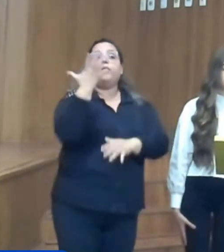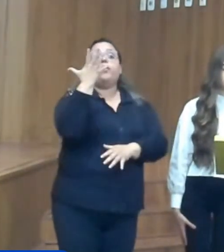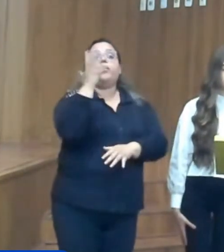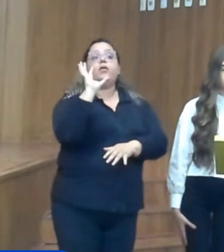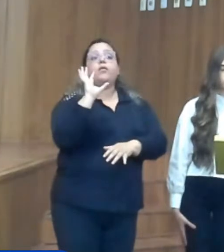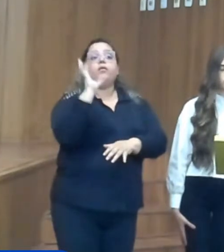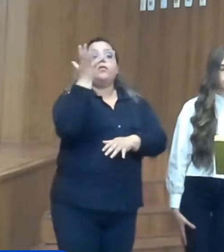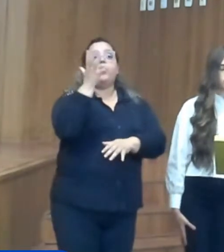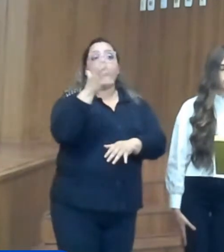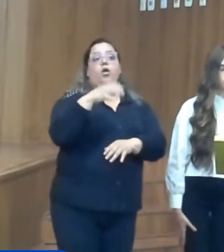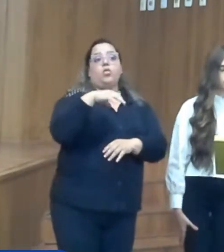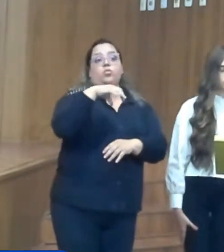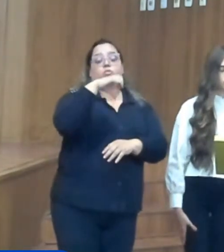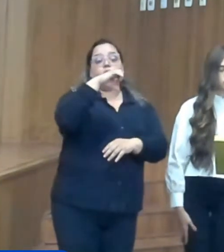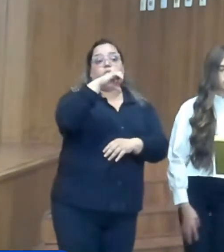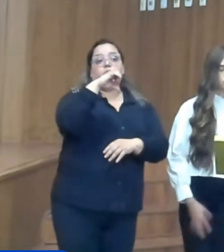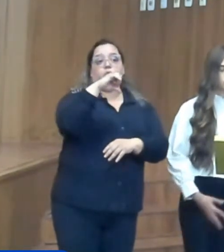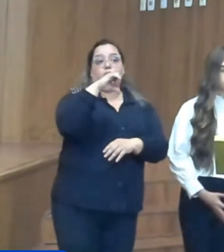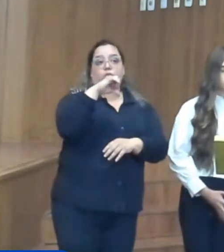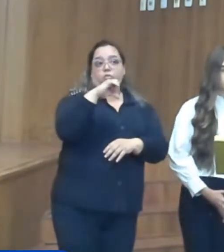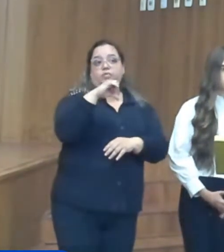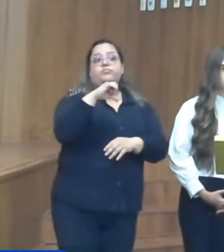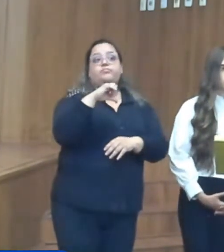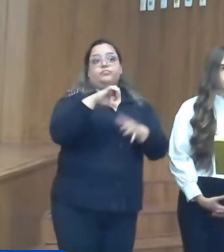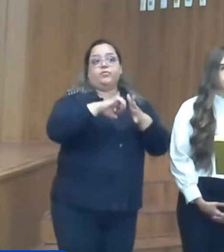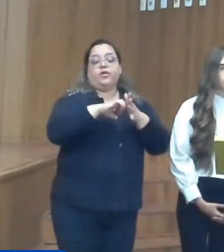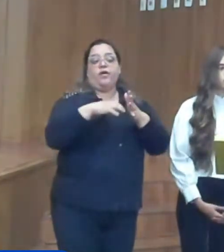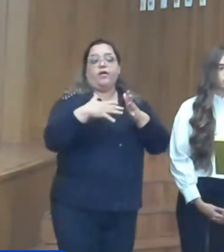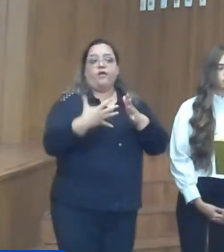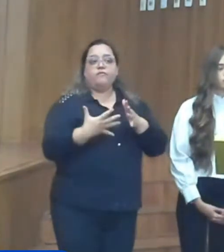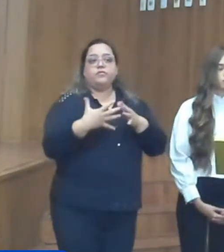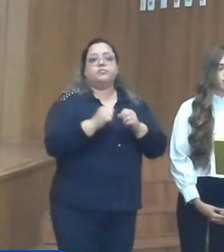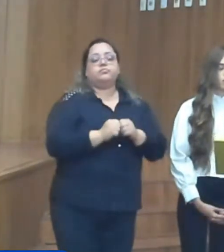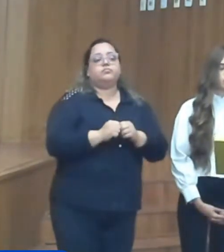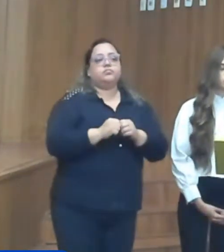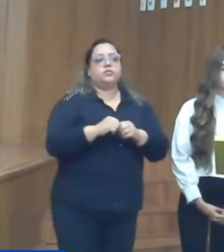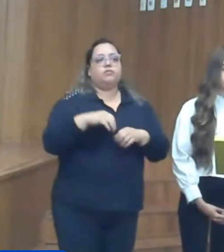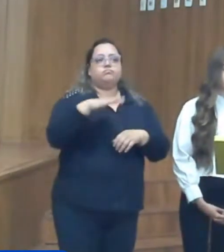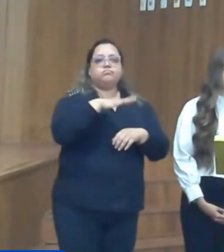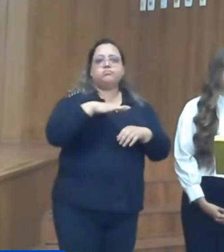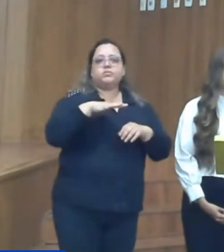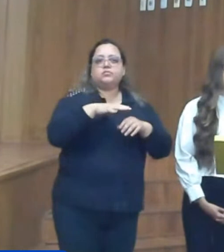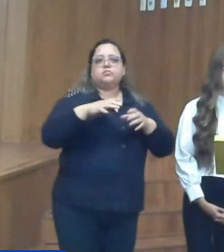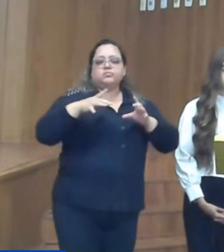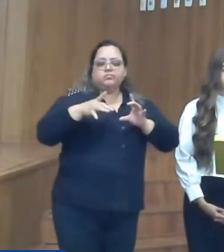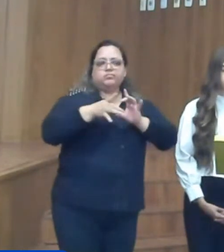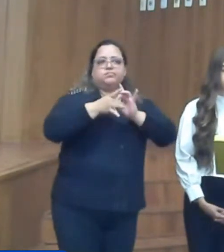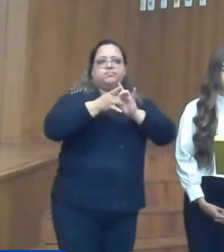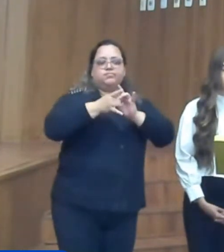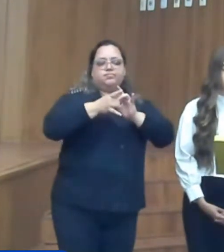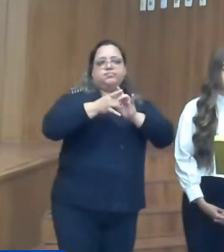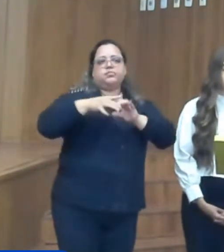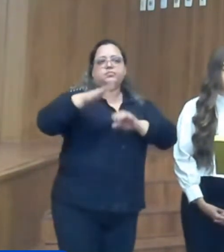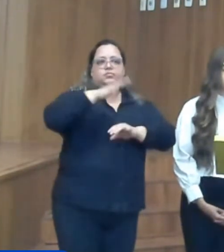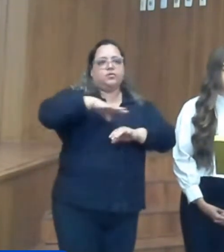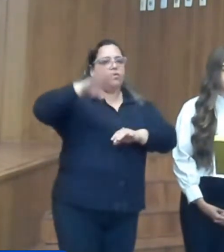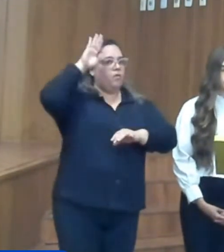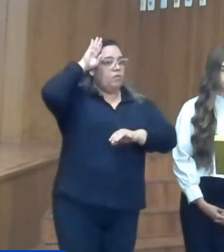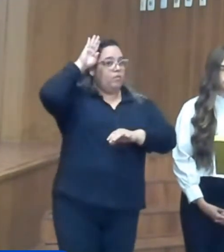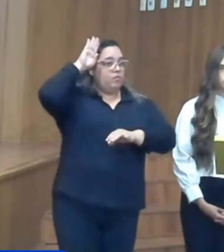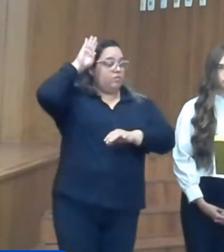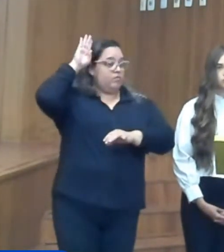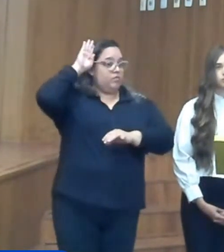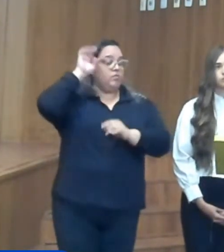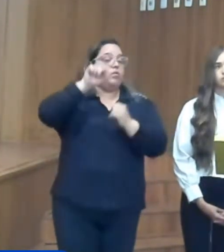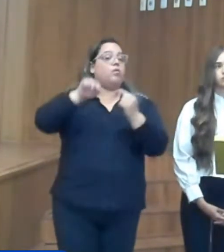edição, sendo um evento consolidado e amplamente difundido no meio acadêmico, que